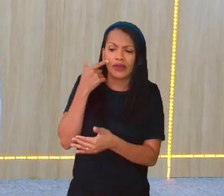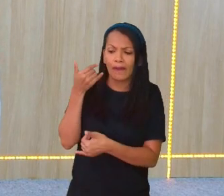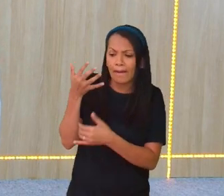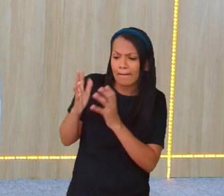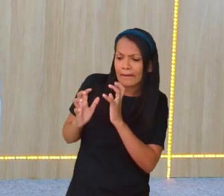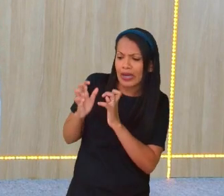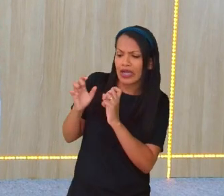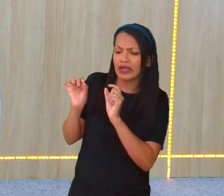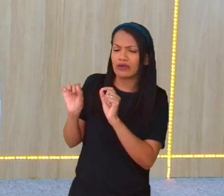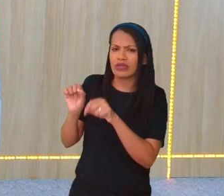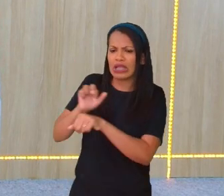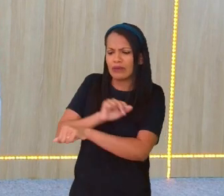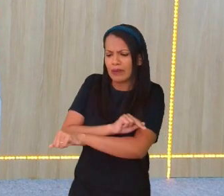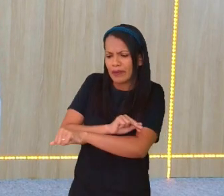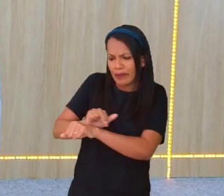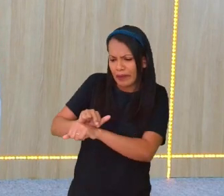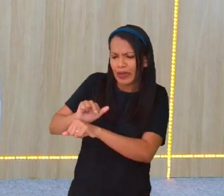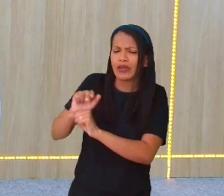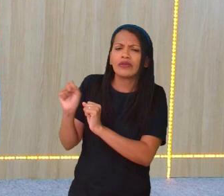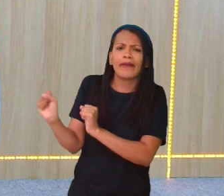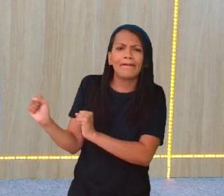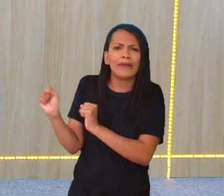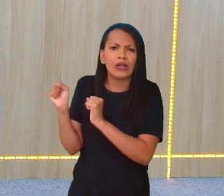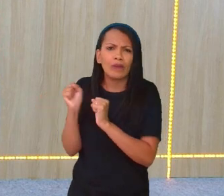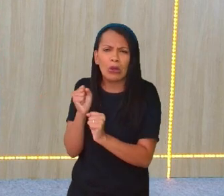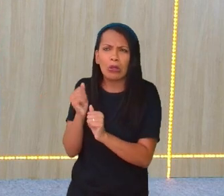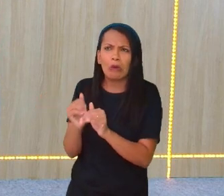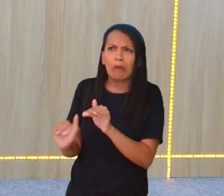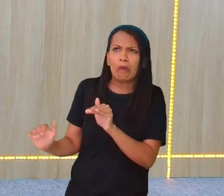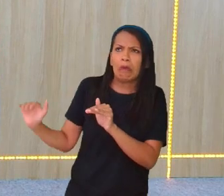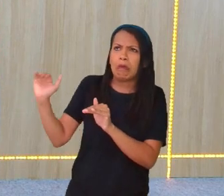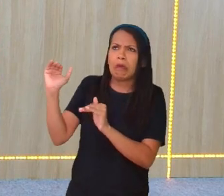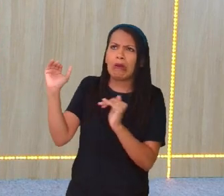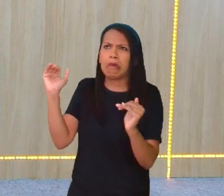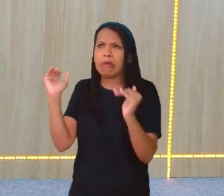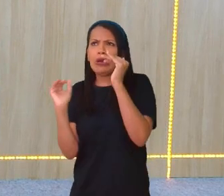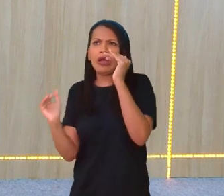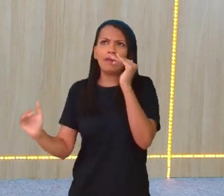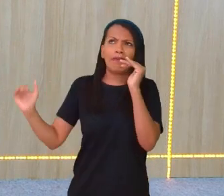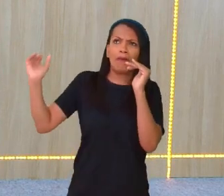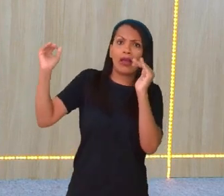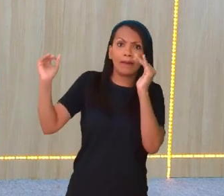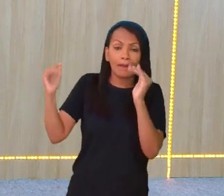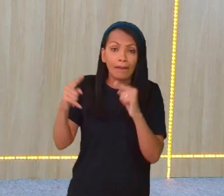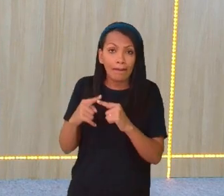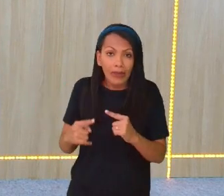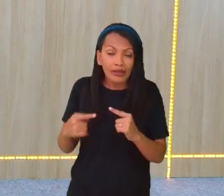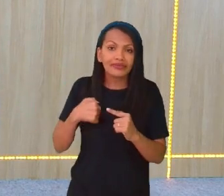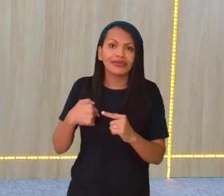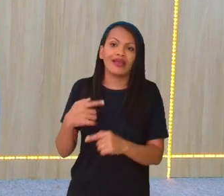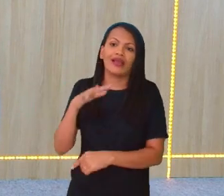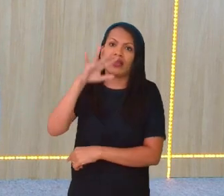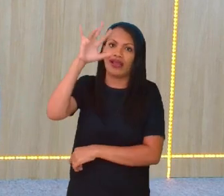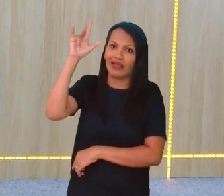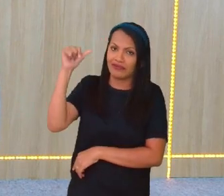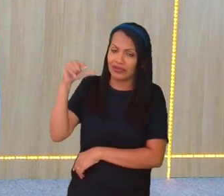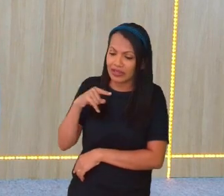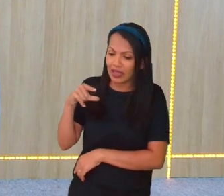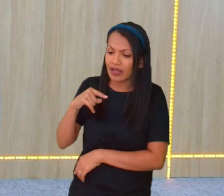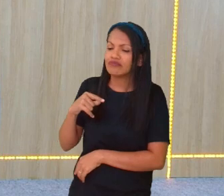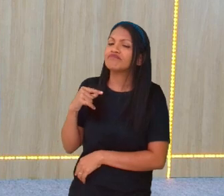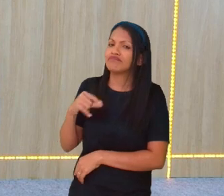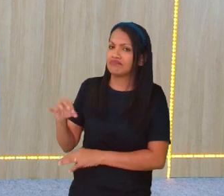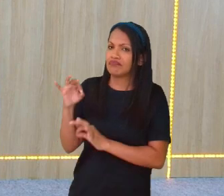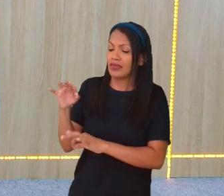Pelo poder. Né? Então, você tem aí uma situação difícil. Mas a África ele tem os dois extremos.